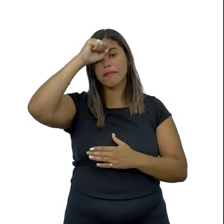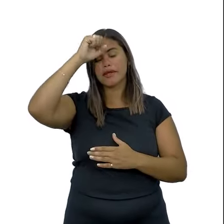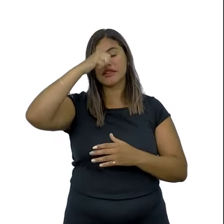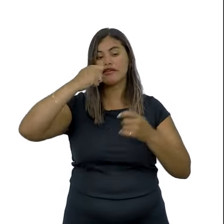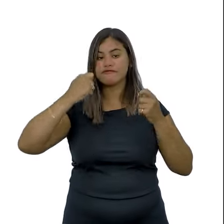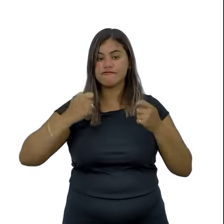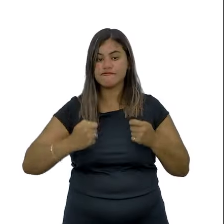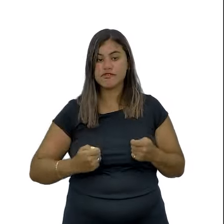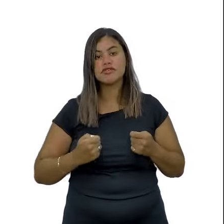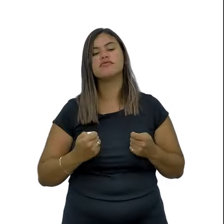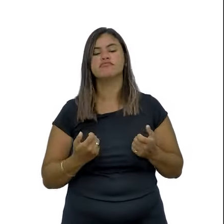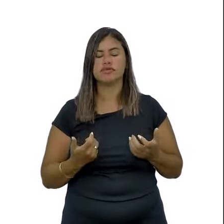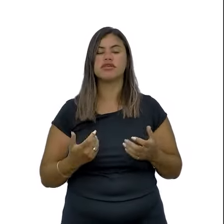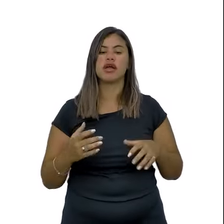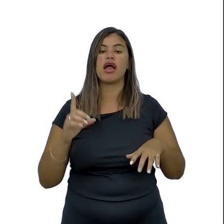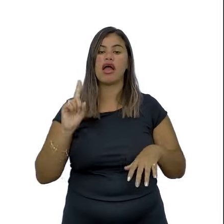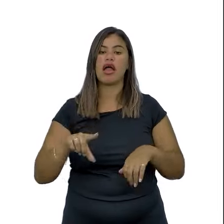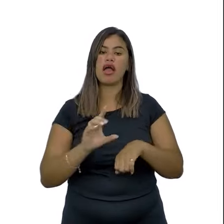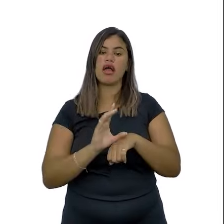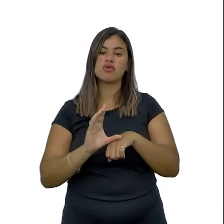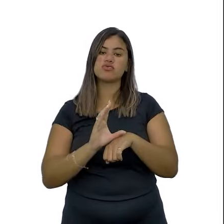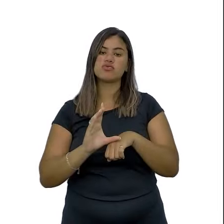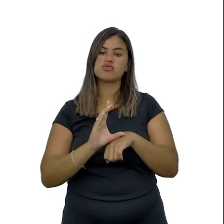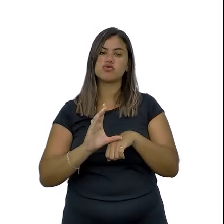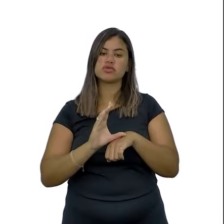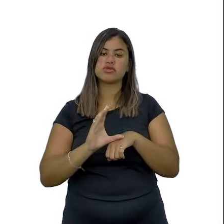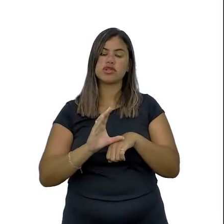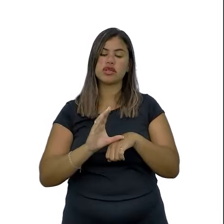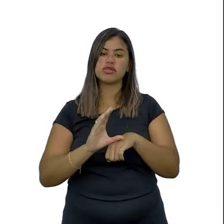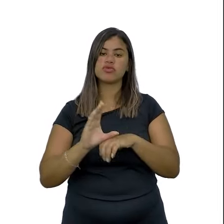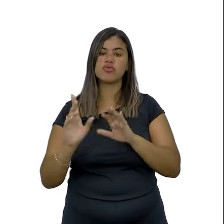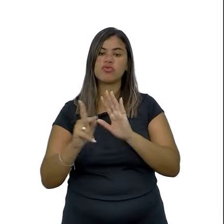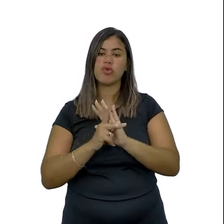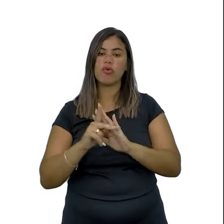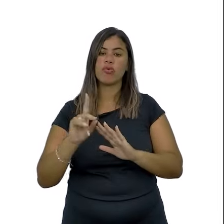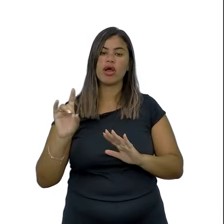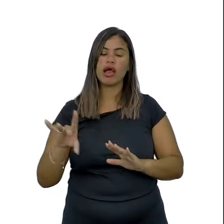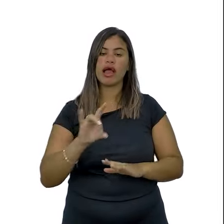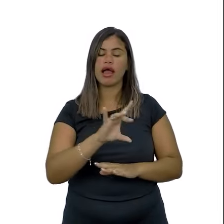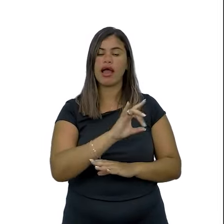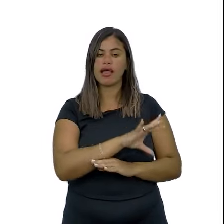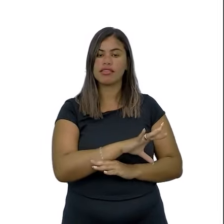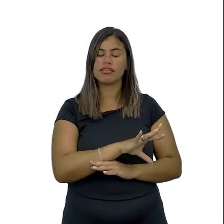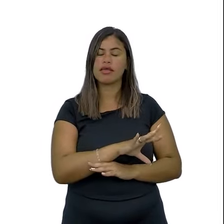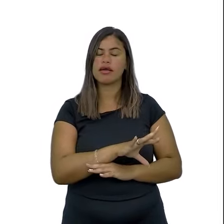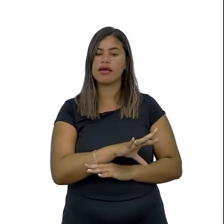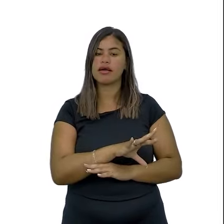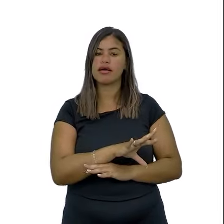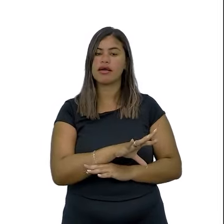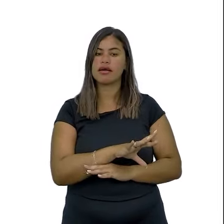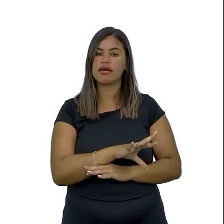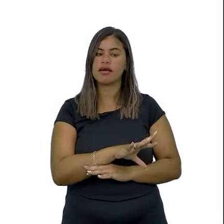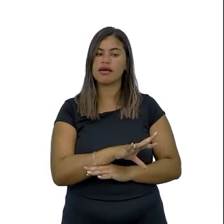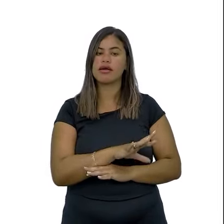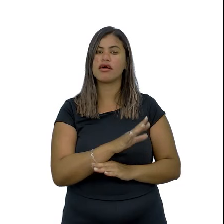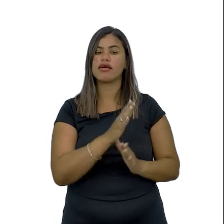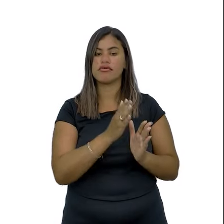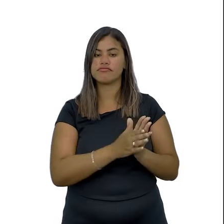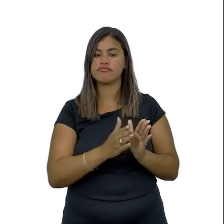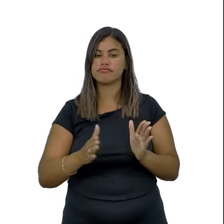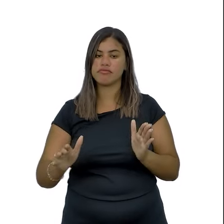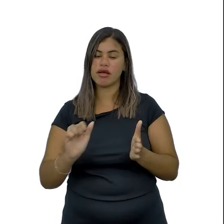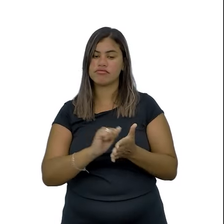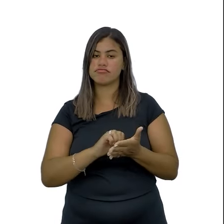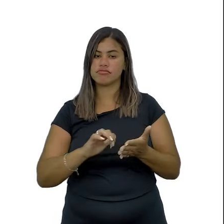sólidos a respeito dos conceitos implicados em cada uma das sequências e